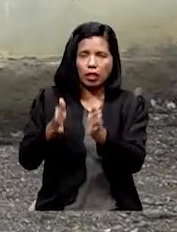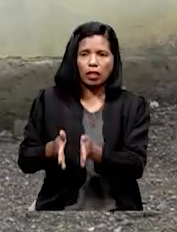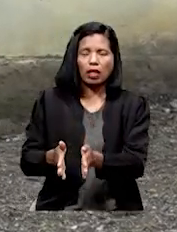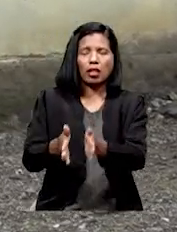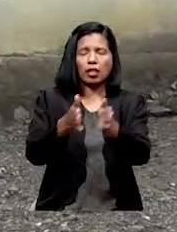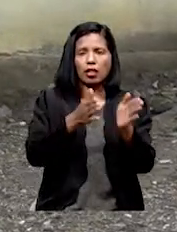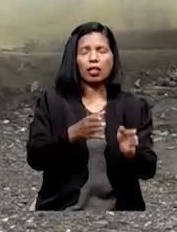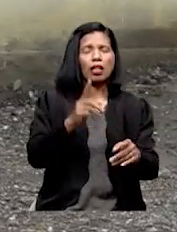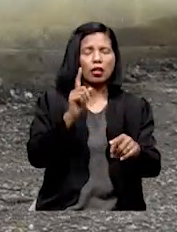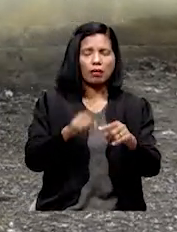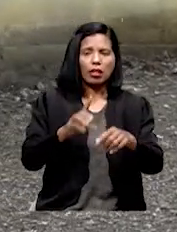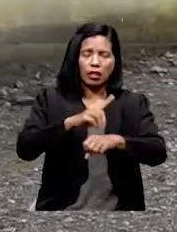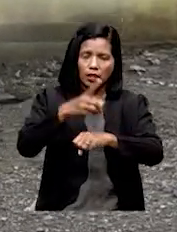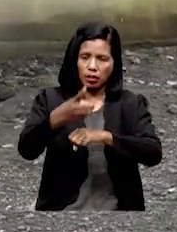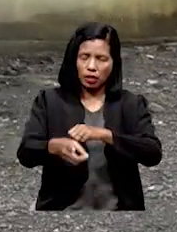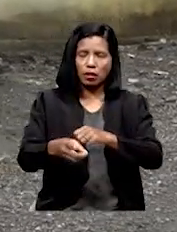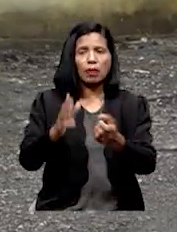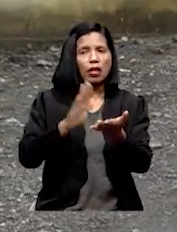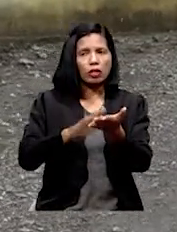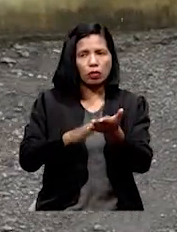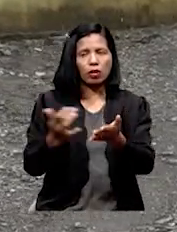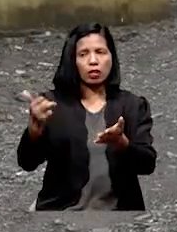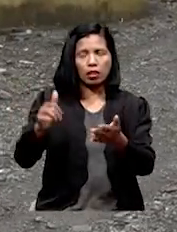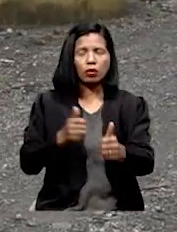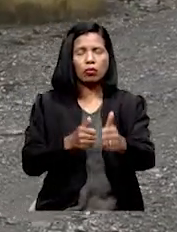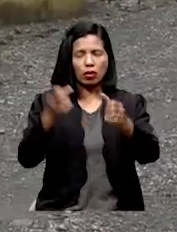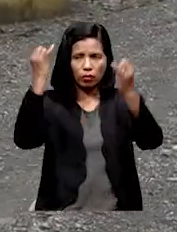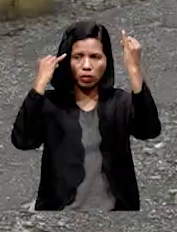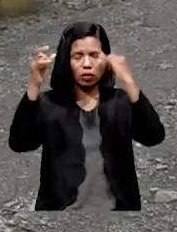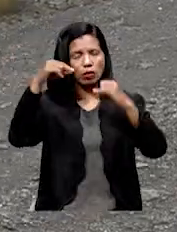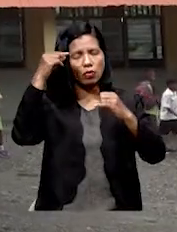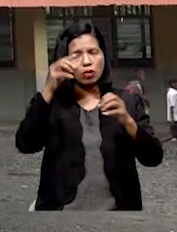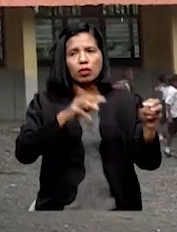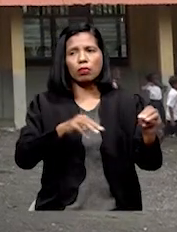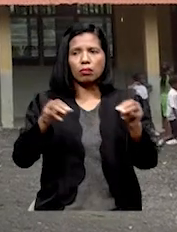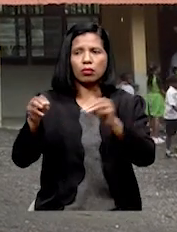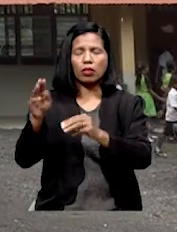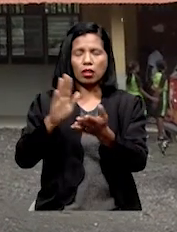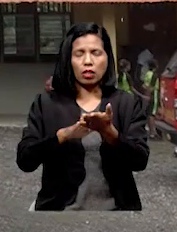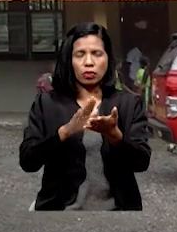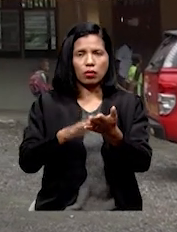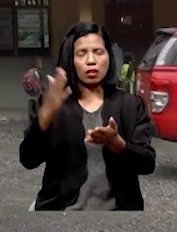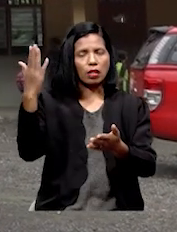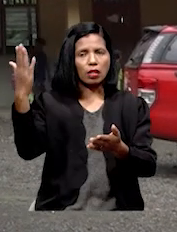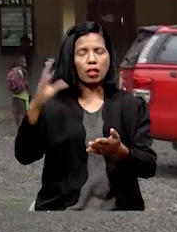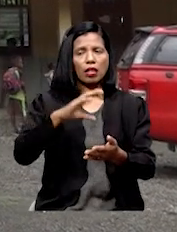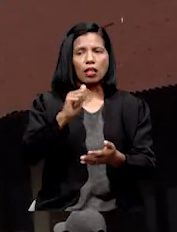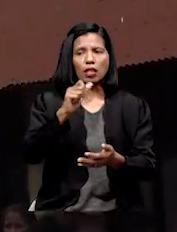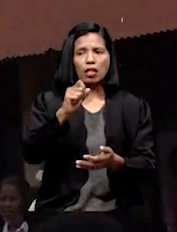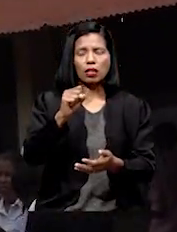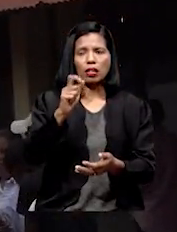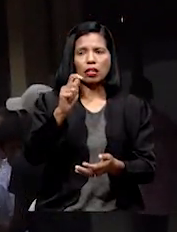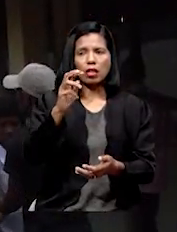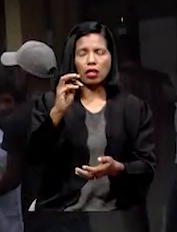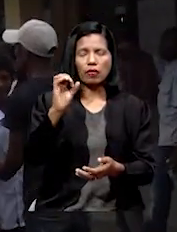bele afeta ba desastre naturais. Tan batuir informação, governo se muda escola ia Casnafar, ba fatin seluk, tan